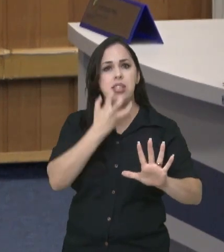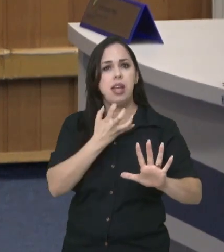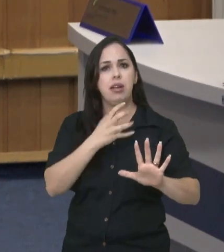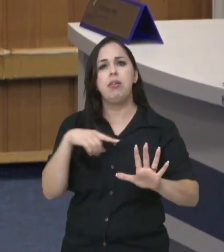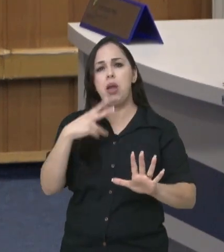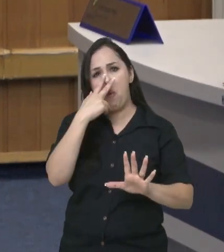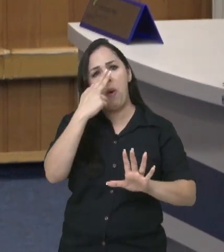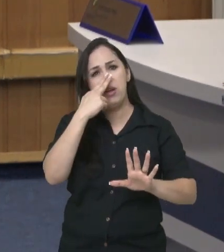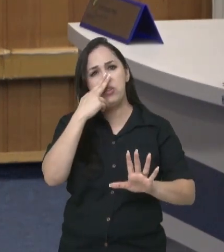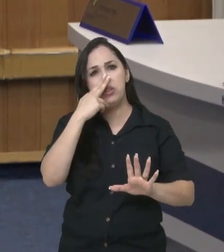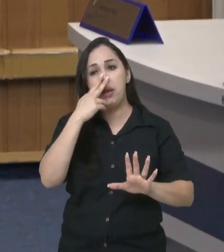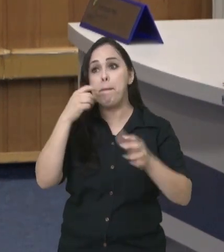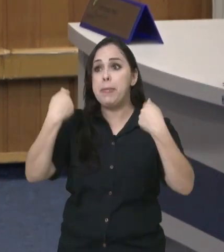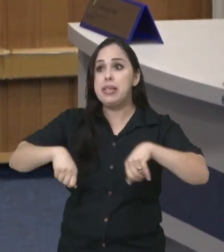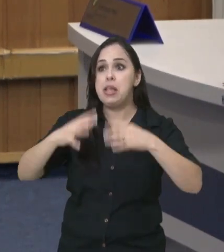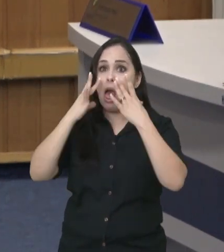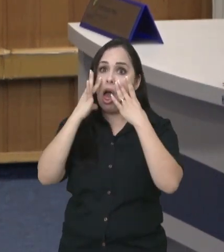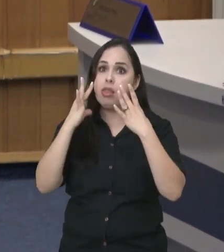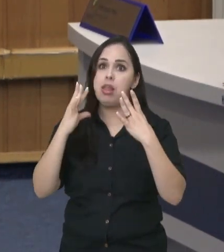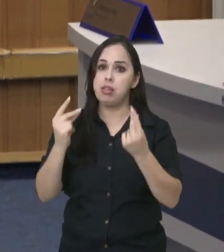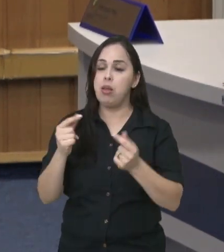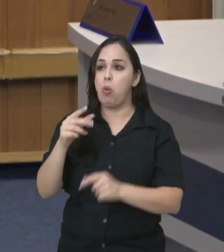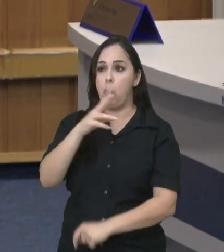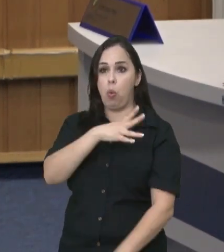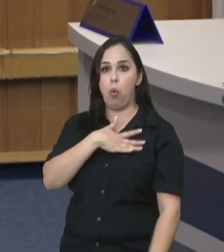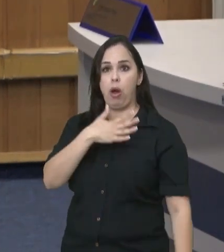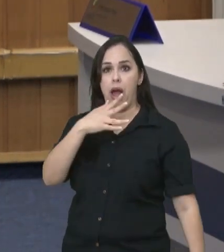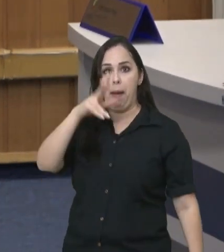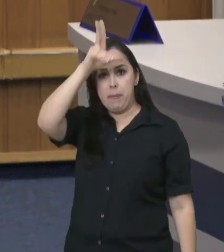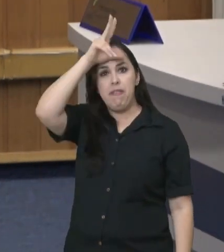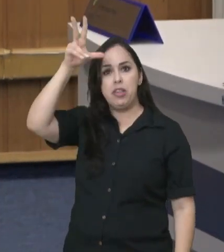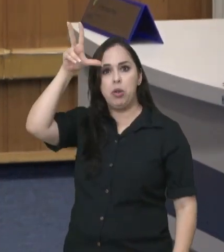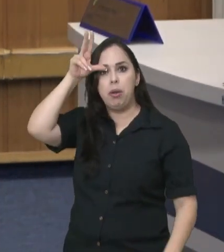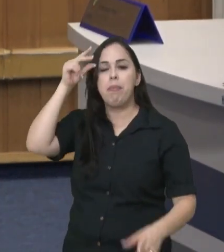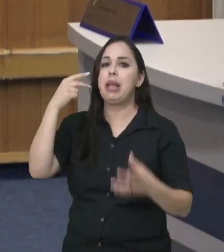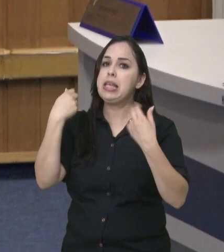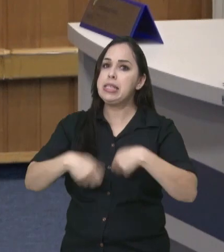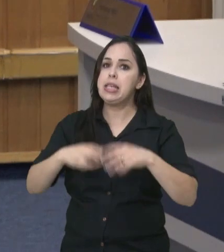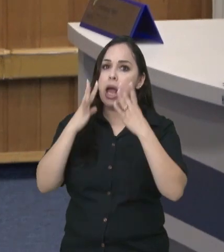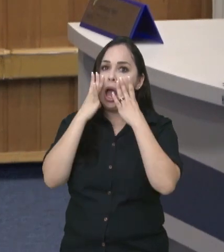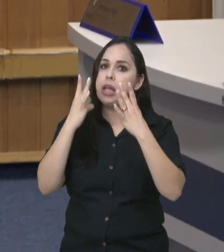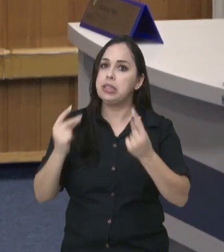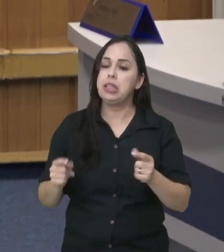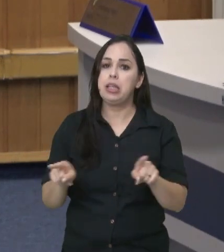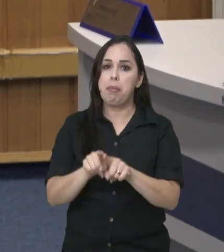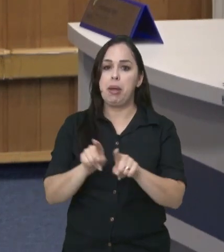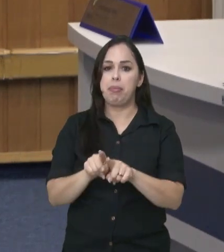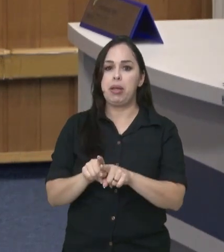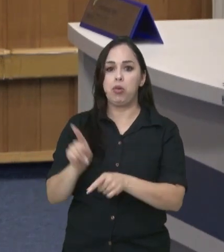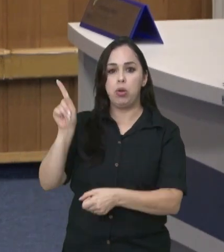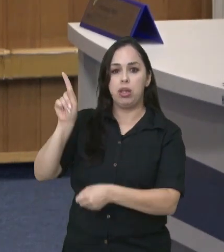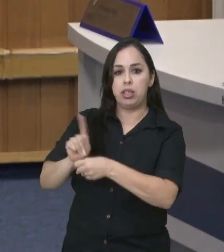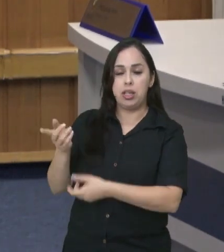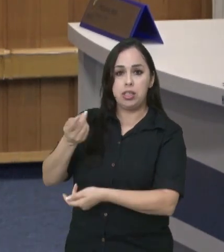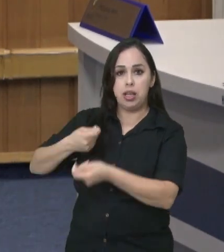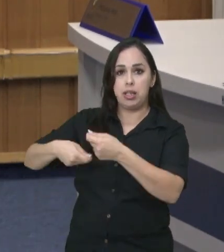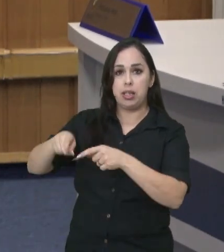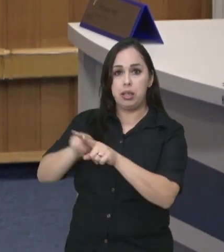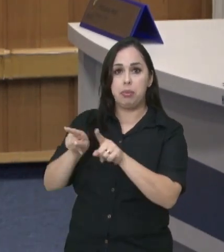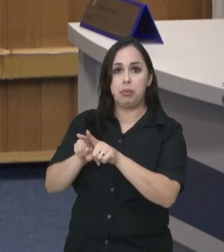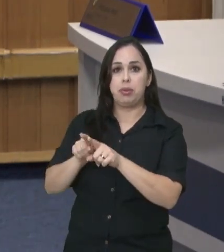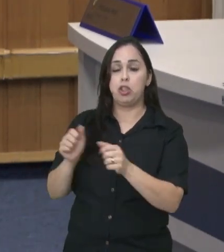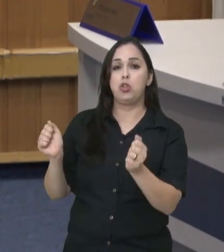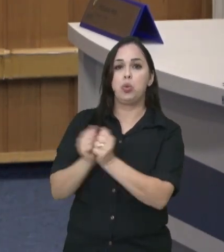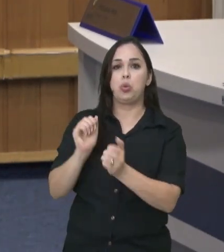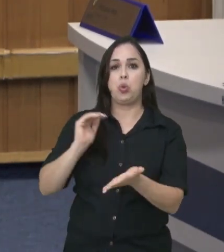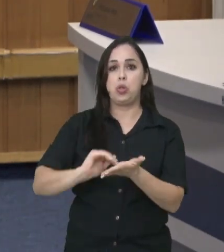que ter uma atenção especial do governo, principalmente do setor de governança, com o seu secretário adjunto,